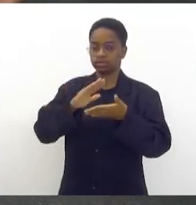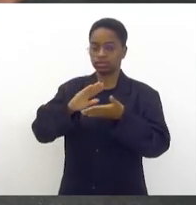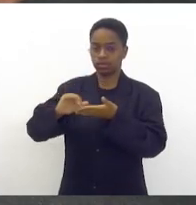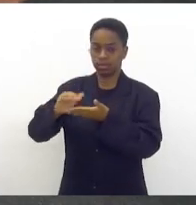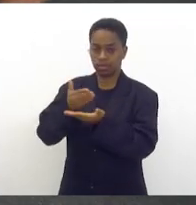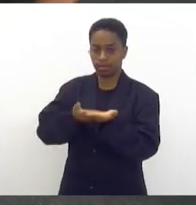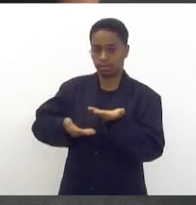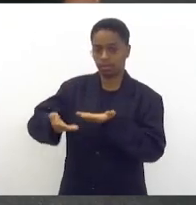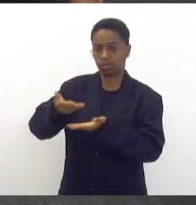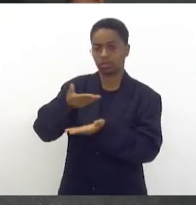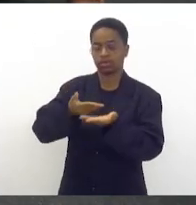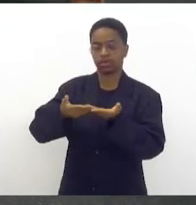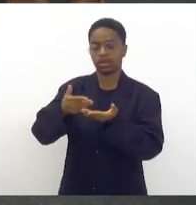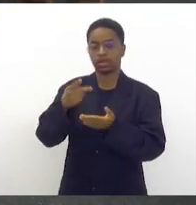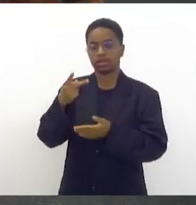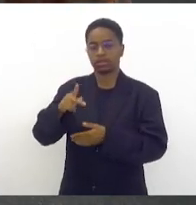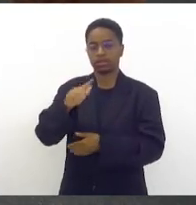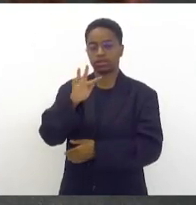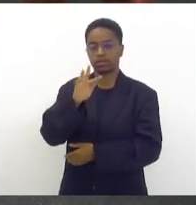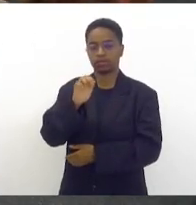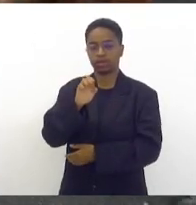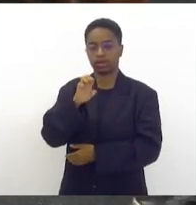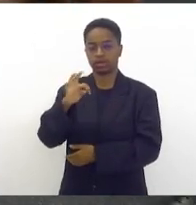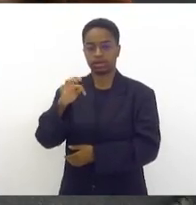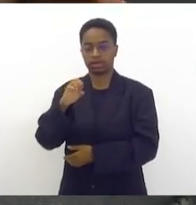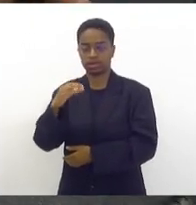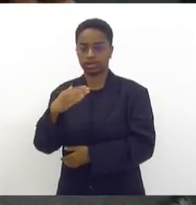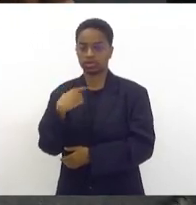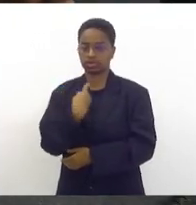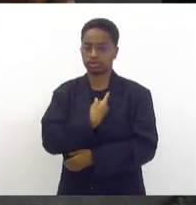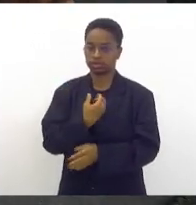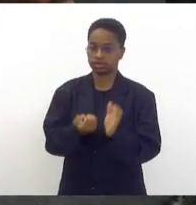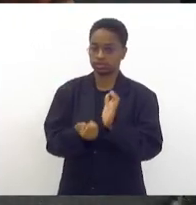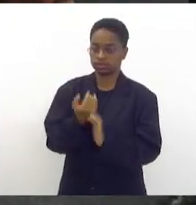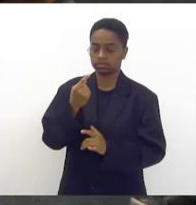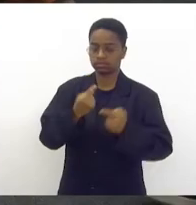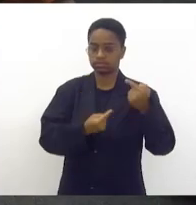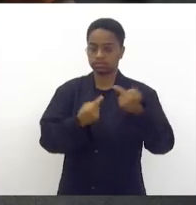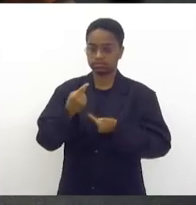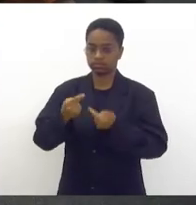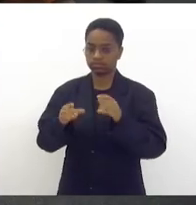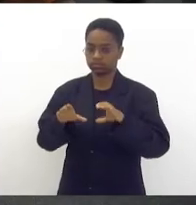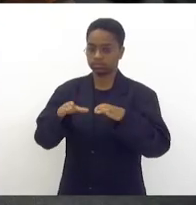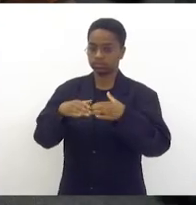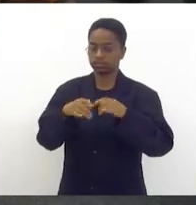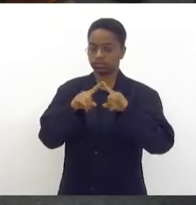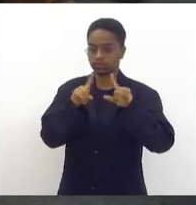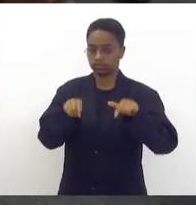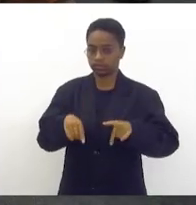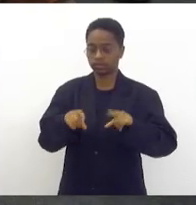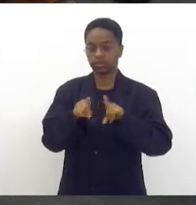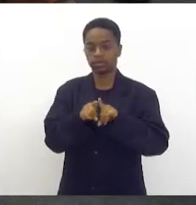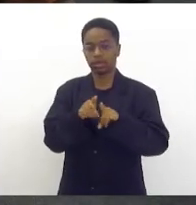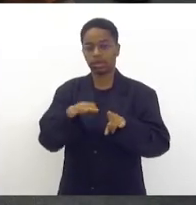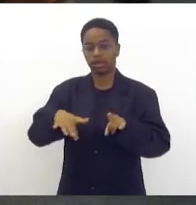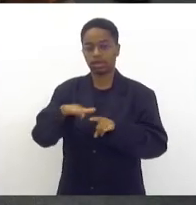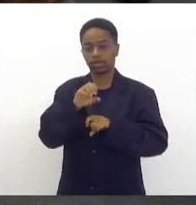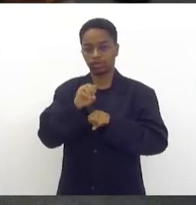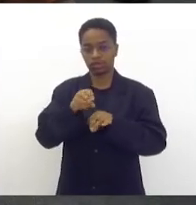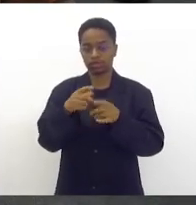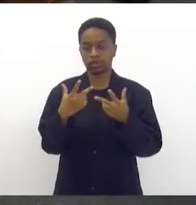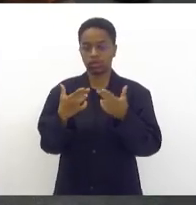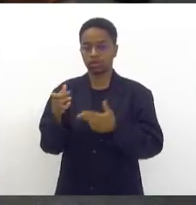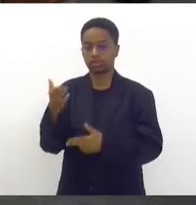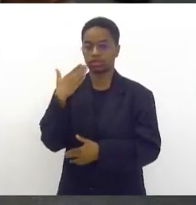Apoio à Escola Técnica. Esse é um projeto que a gente construiu, debatendo na Comissão de Servidores, debatendo na Comissão de Educação, como destacou aqui a